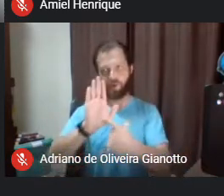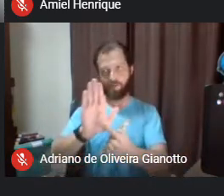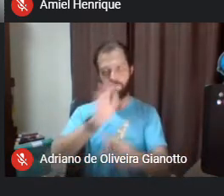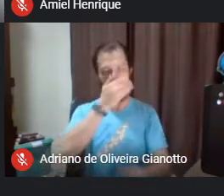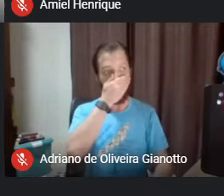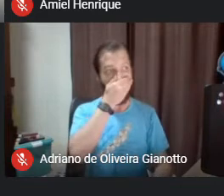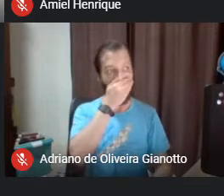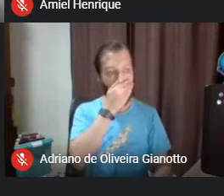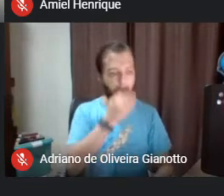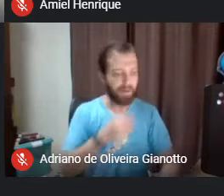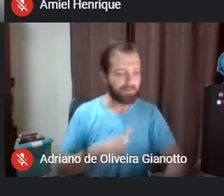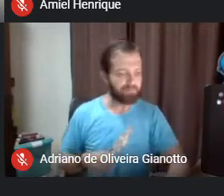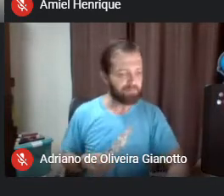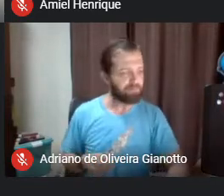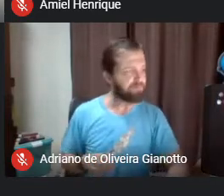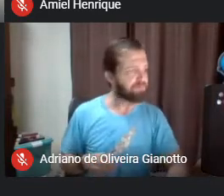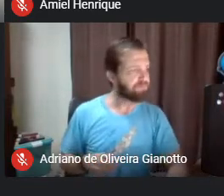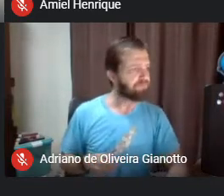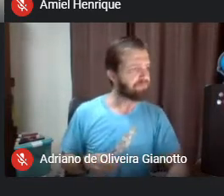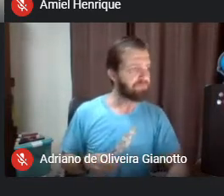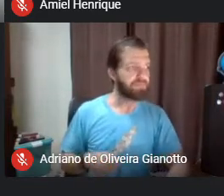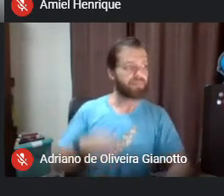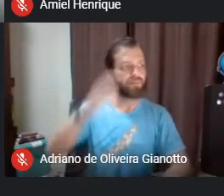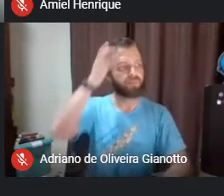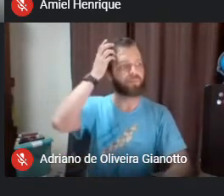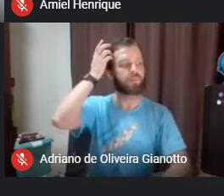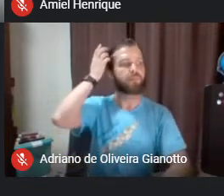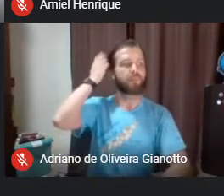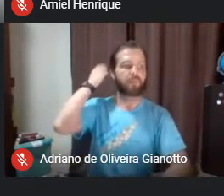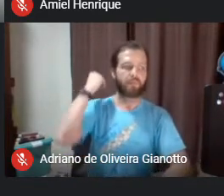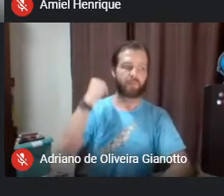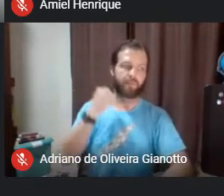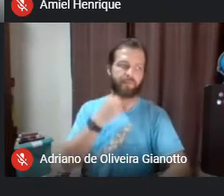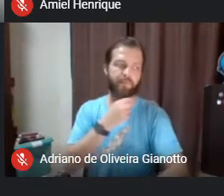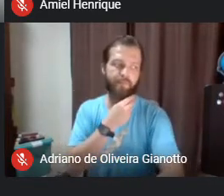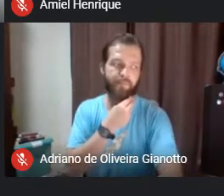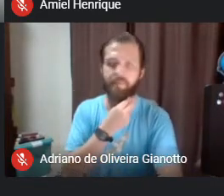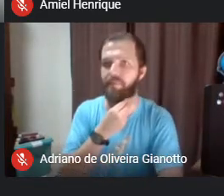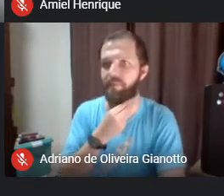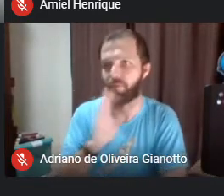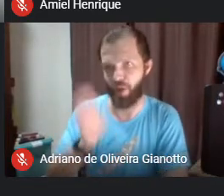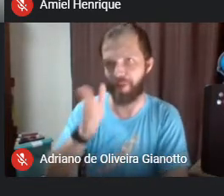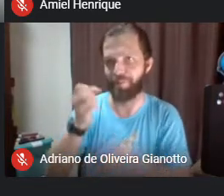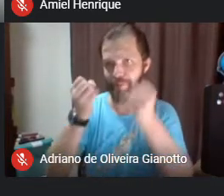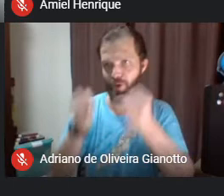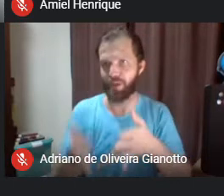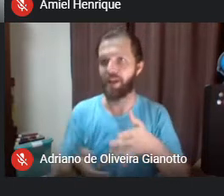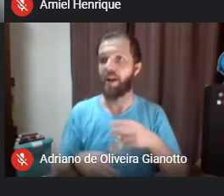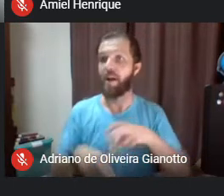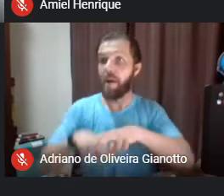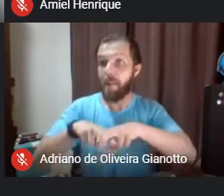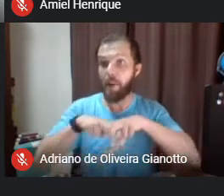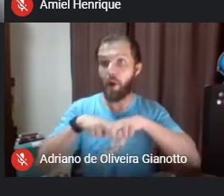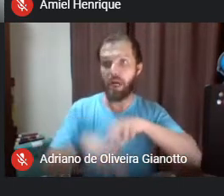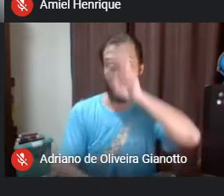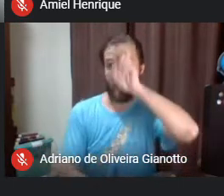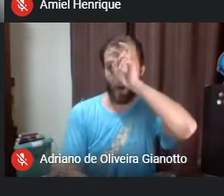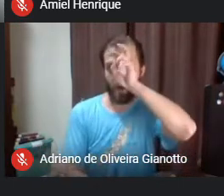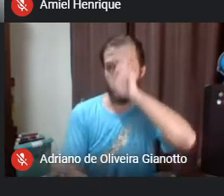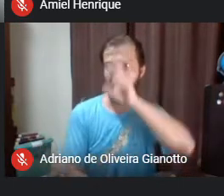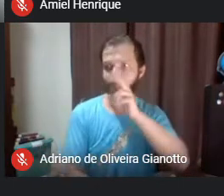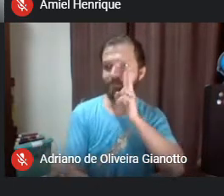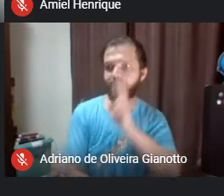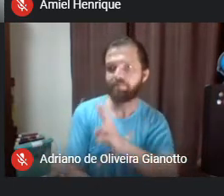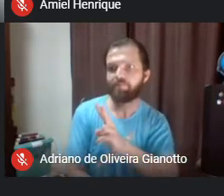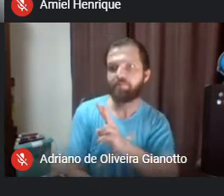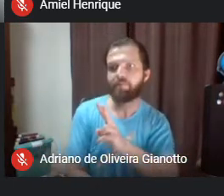fez um milagre de uma pessoa surda voltar a ouvir. E chegando nos dias de hoje, isso aí eu já falei